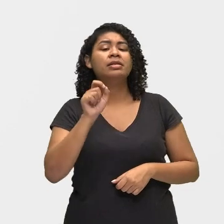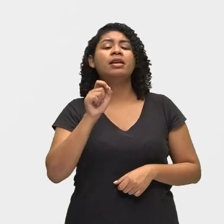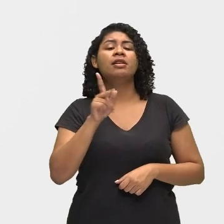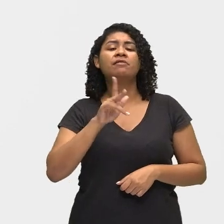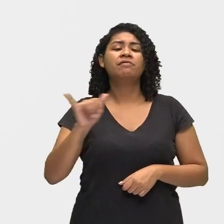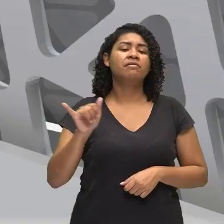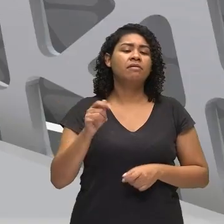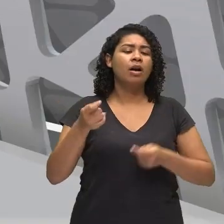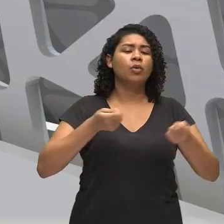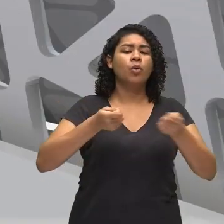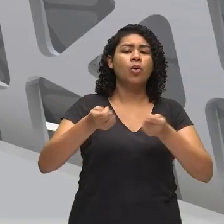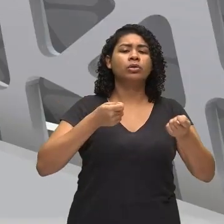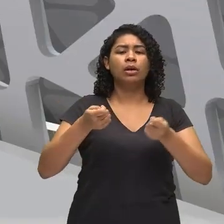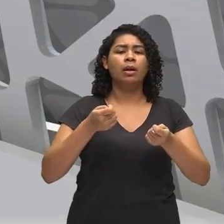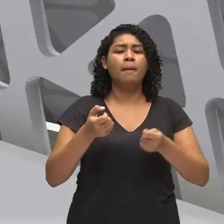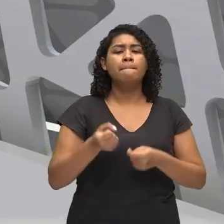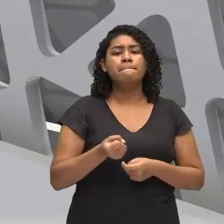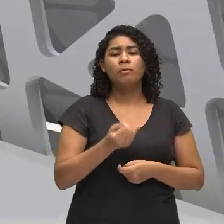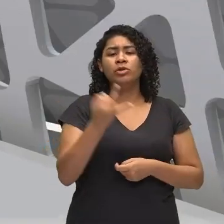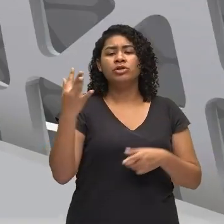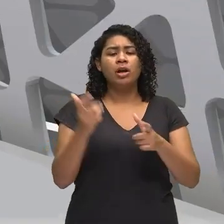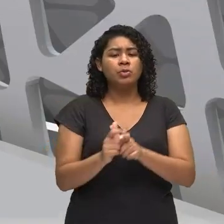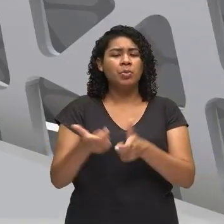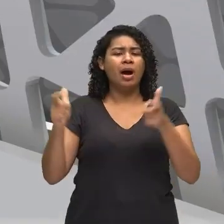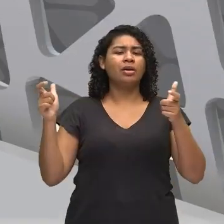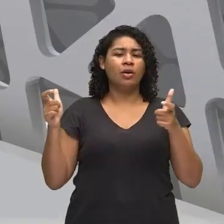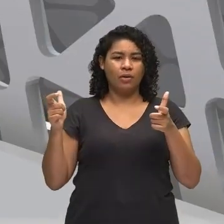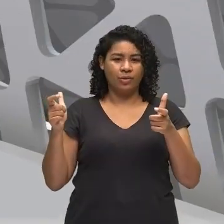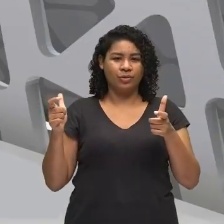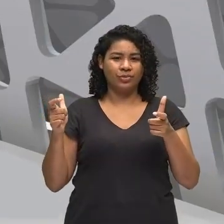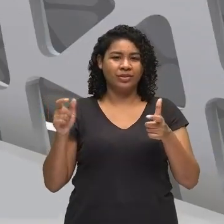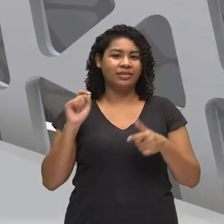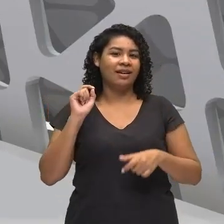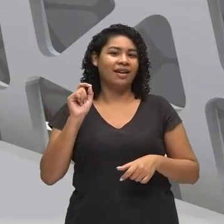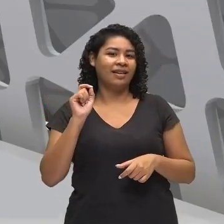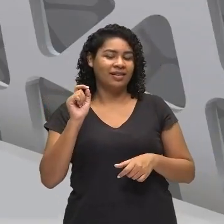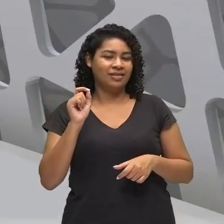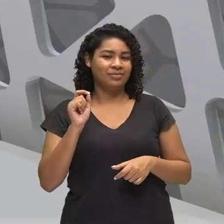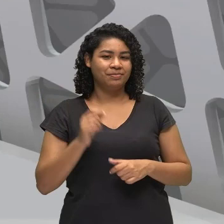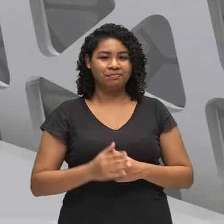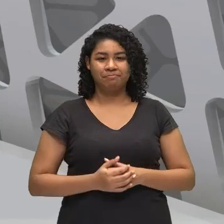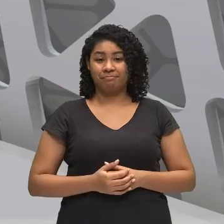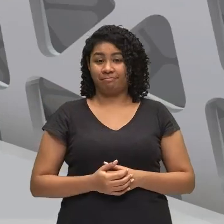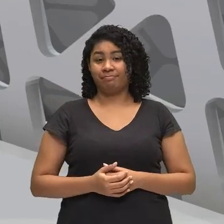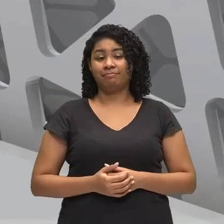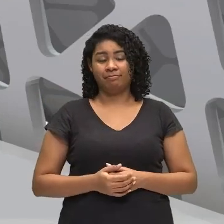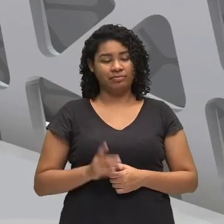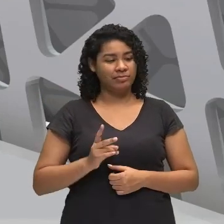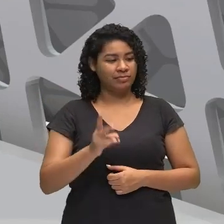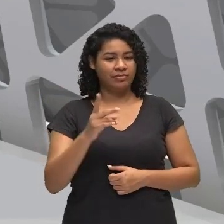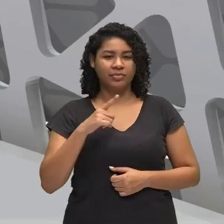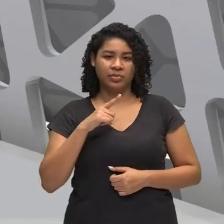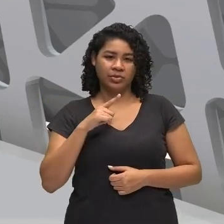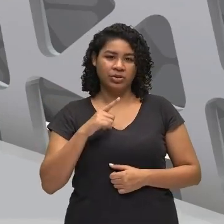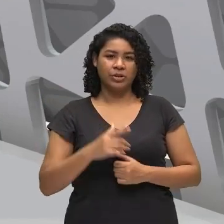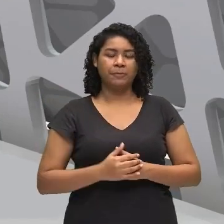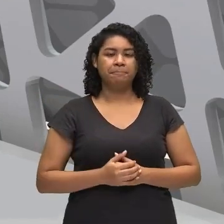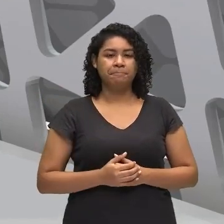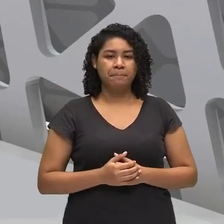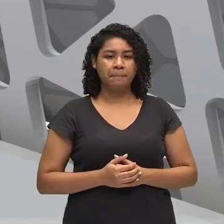o maior número de indígenas para atender às suas necessidades econômicas, ok?